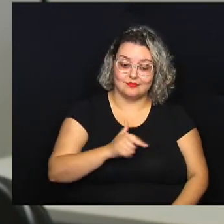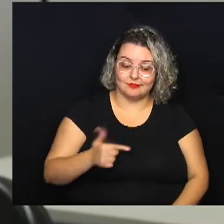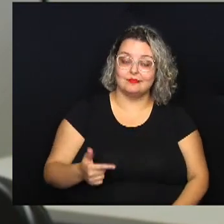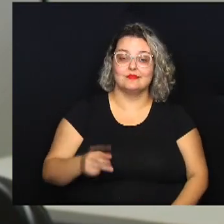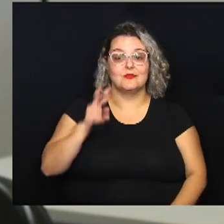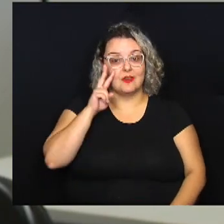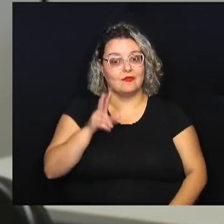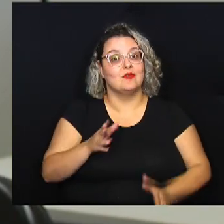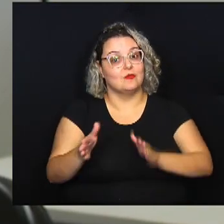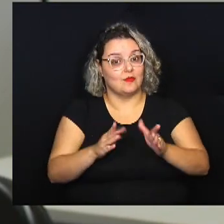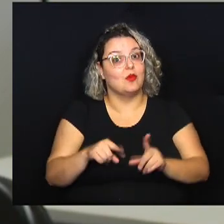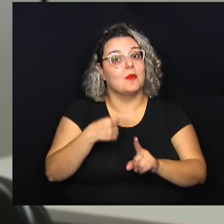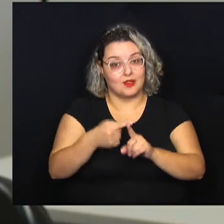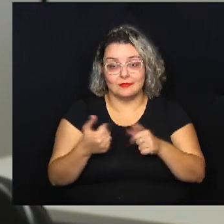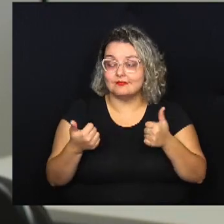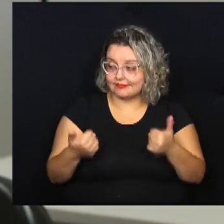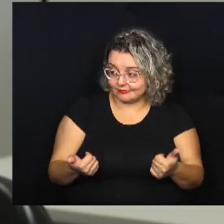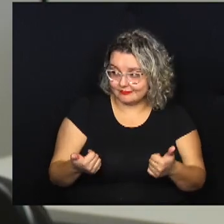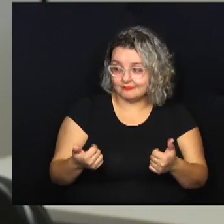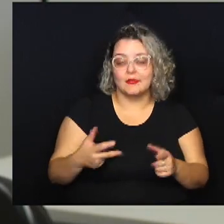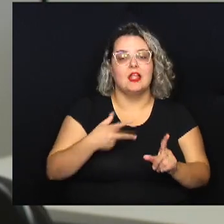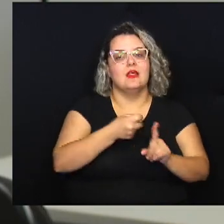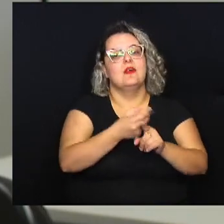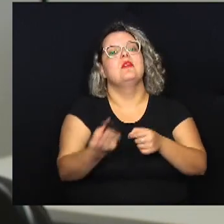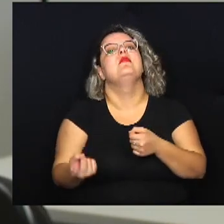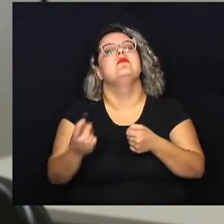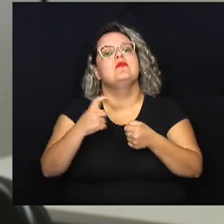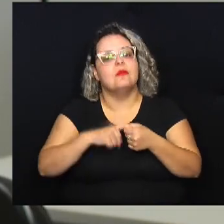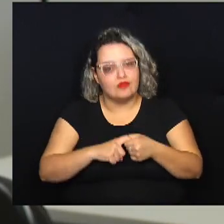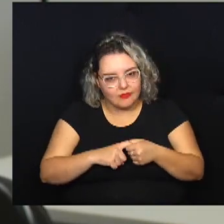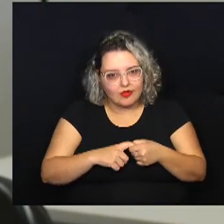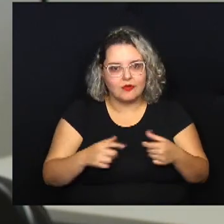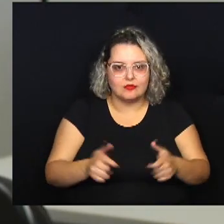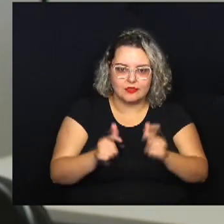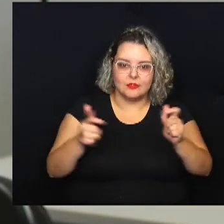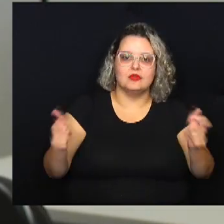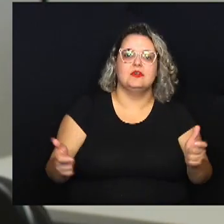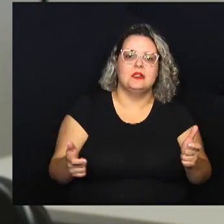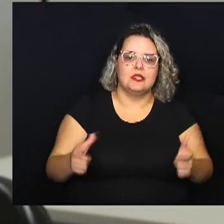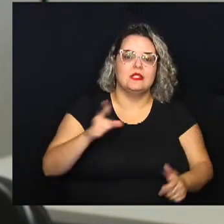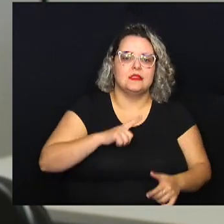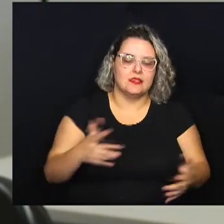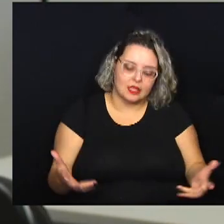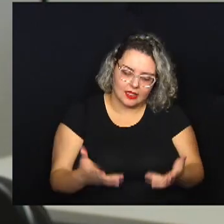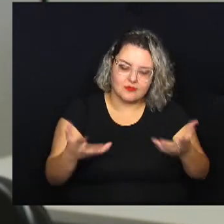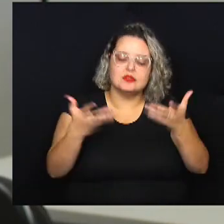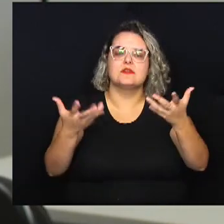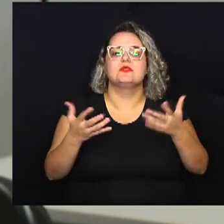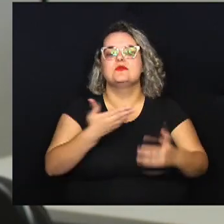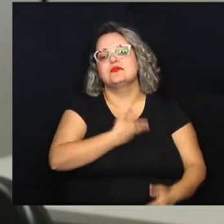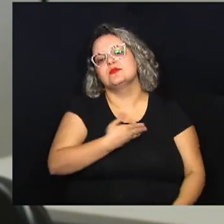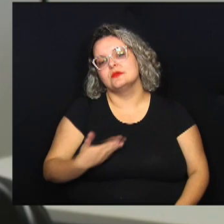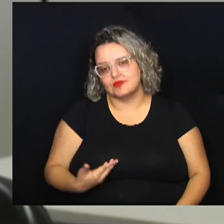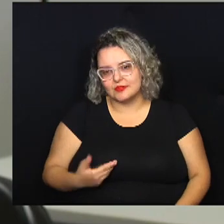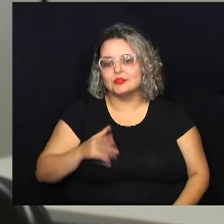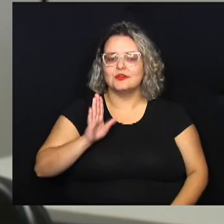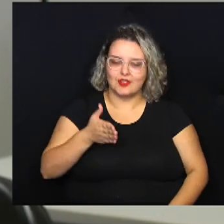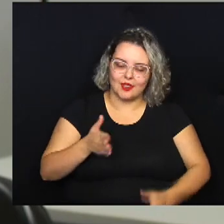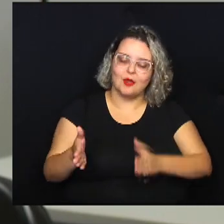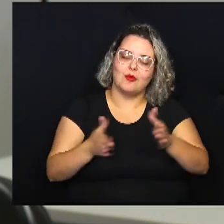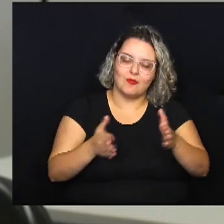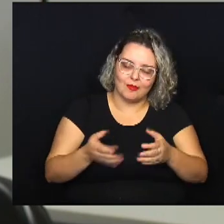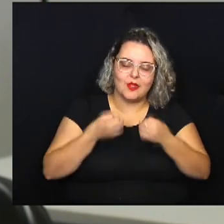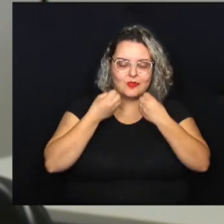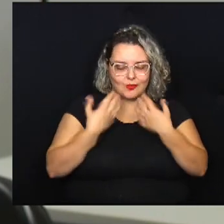um cenário positivo, né? Então essas coberturas voltam a subir, não estão ainda nos níveis adequados, mas já é um bom sinal.